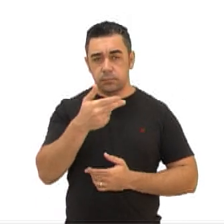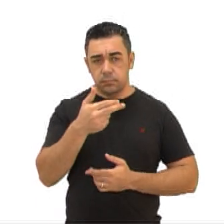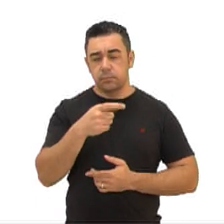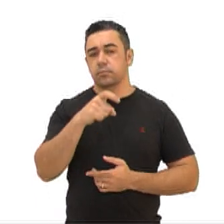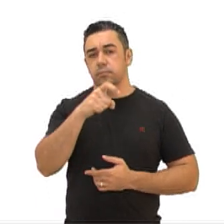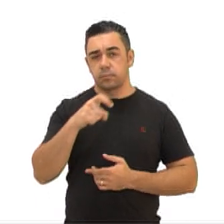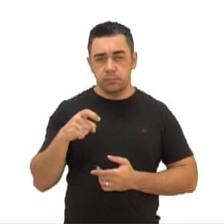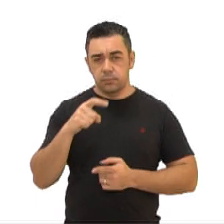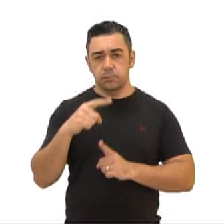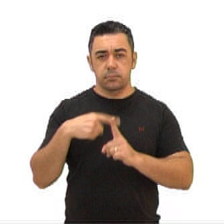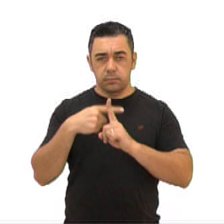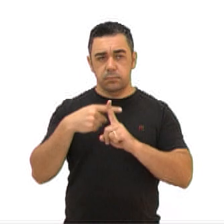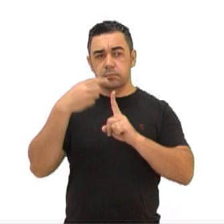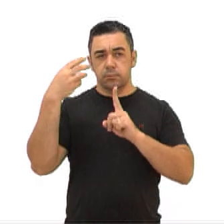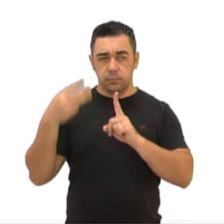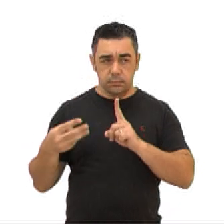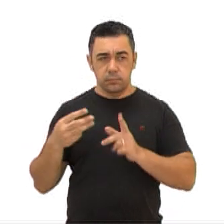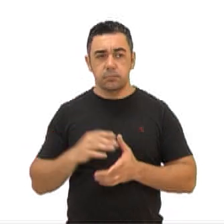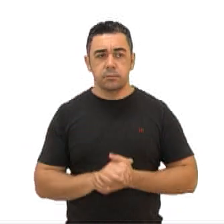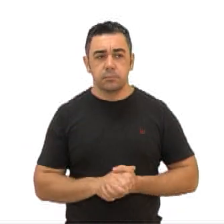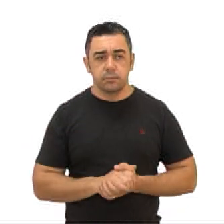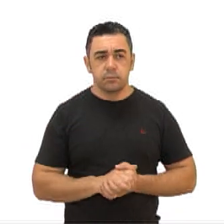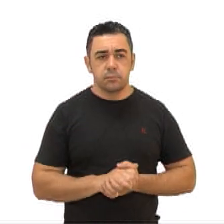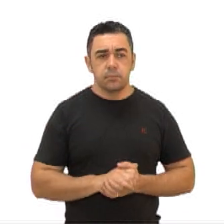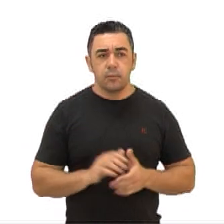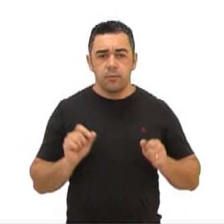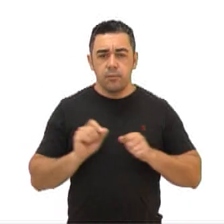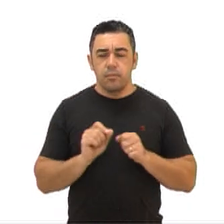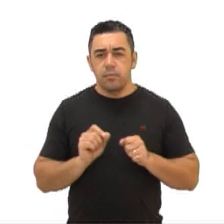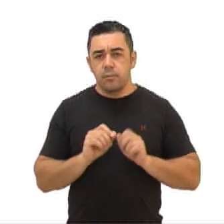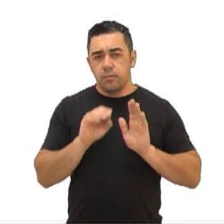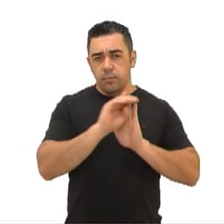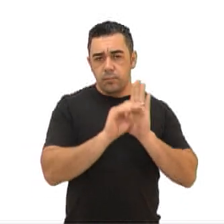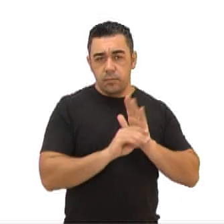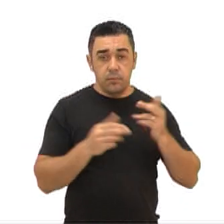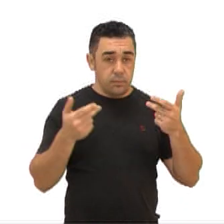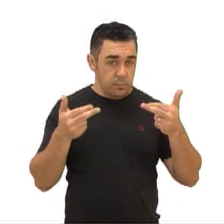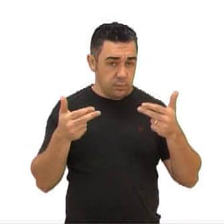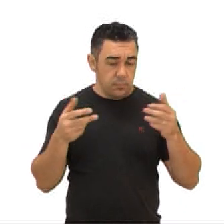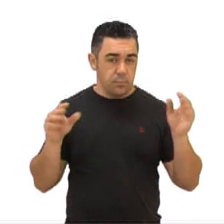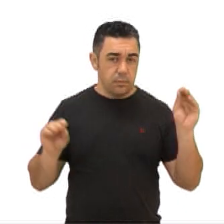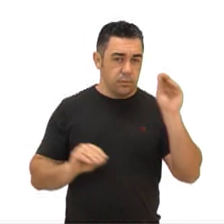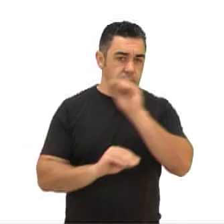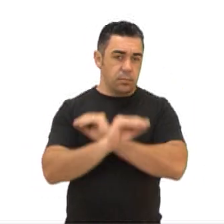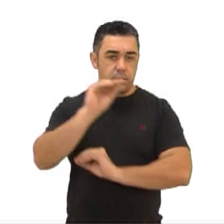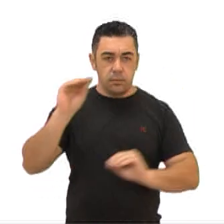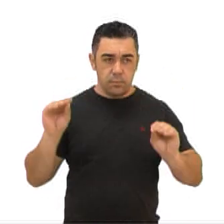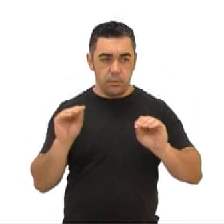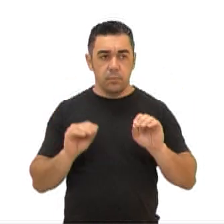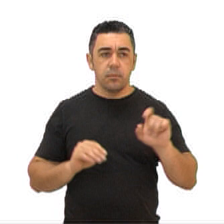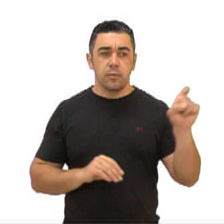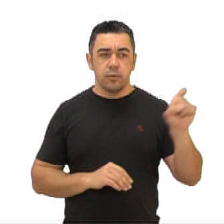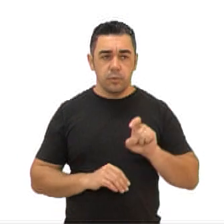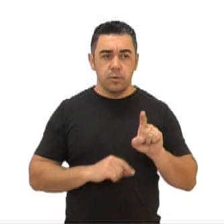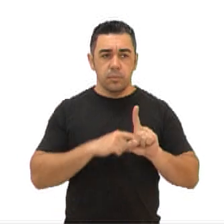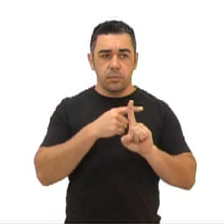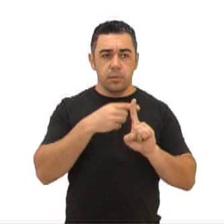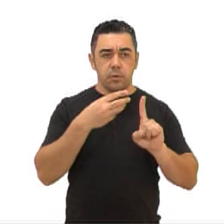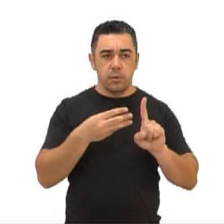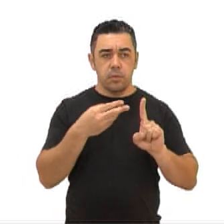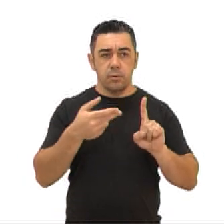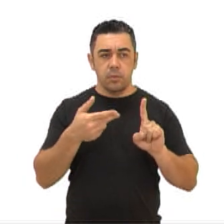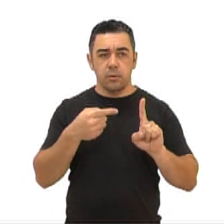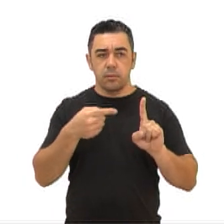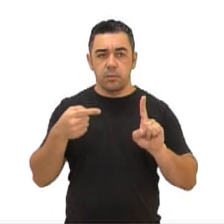x mais 3, apliquei uma propriedade de igualdade e acabei escrevendo x mais 3